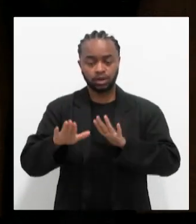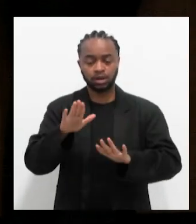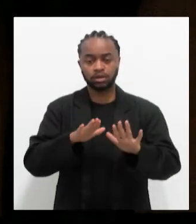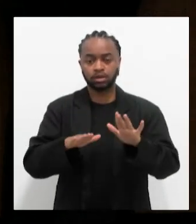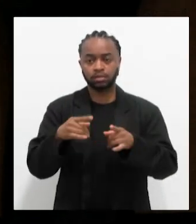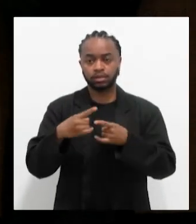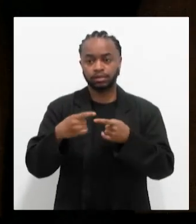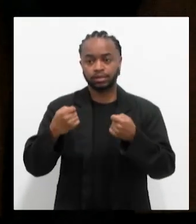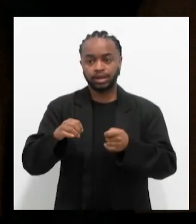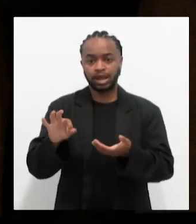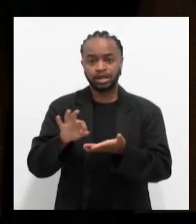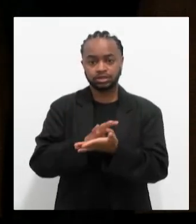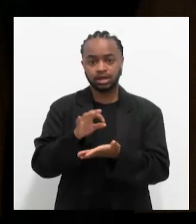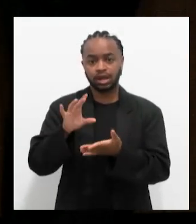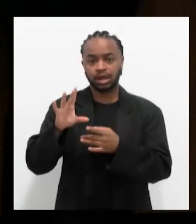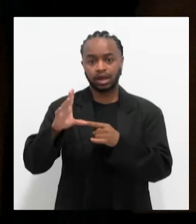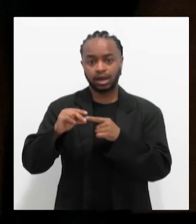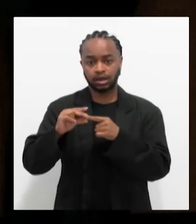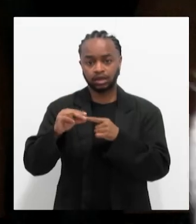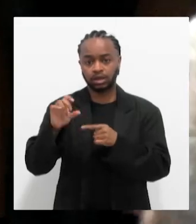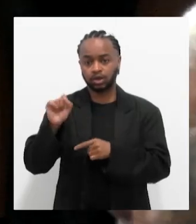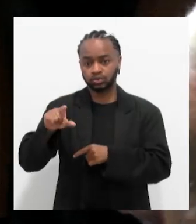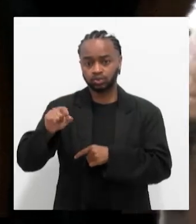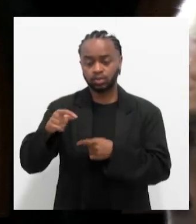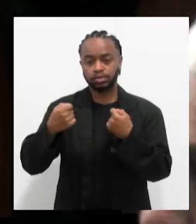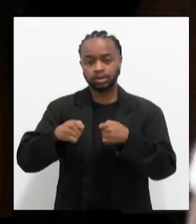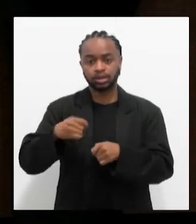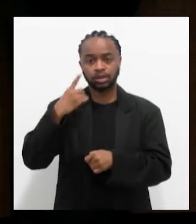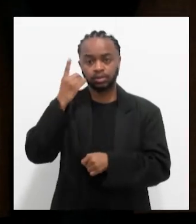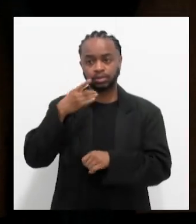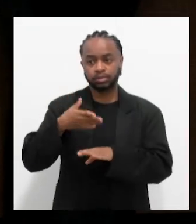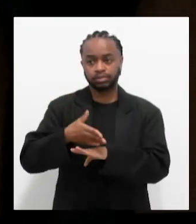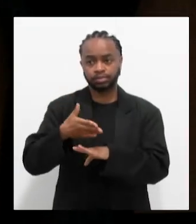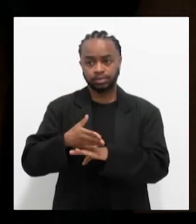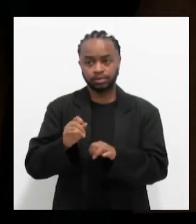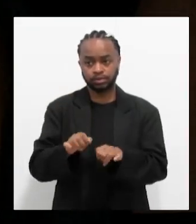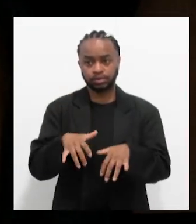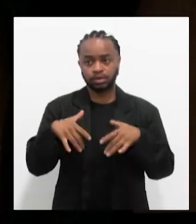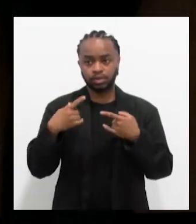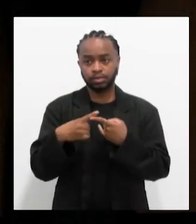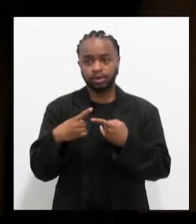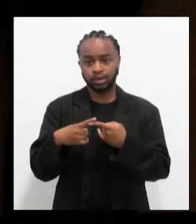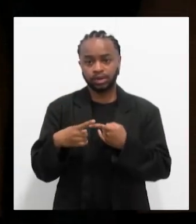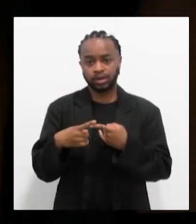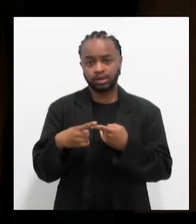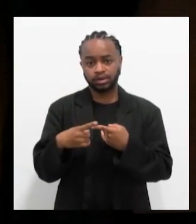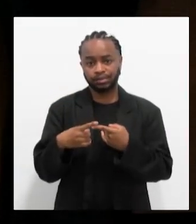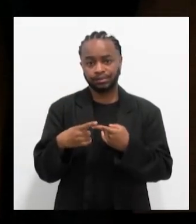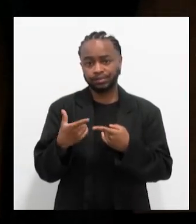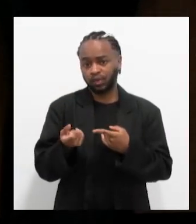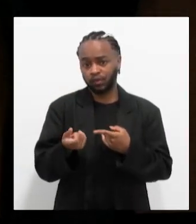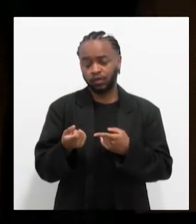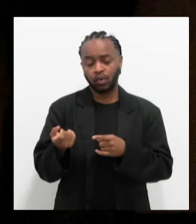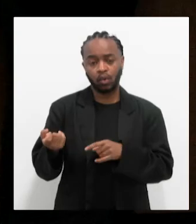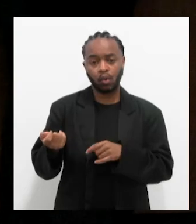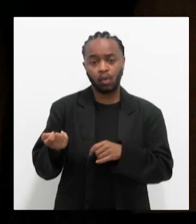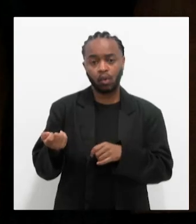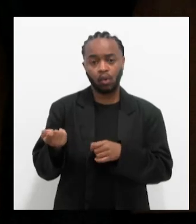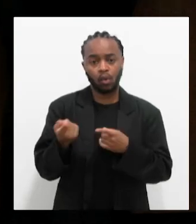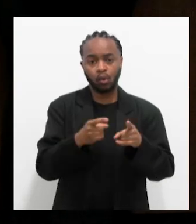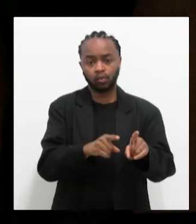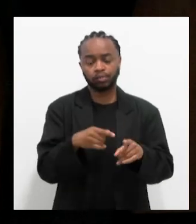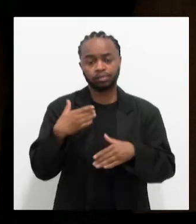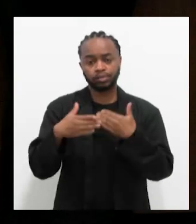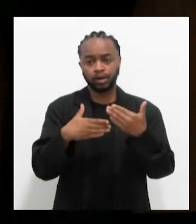ser assinado, de preferência de caneta azul, com o deputado presente à sessão, para que possa fazer isso. Não é uma covardia contra o processo legislativo.